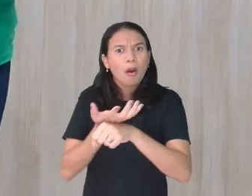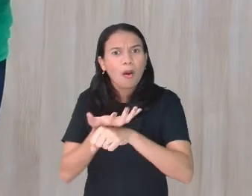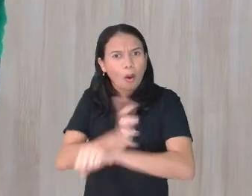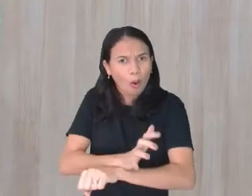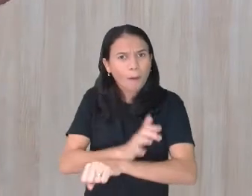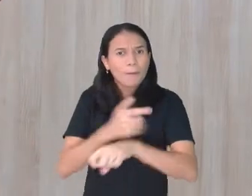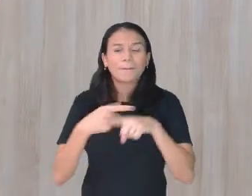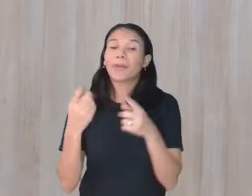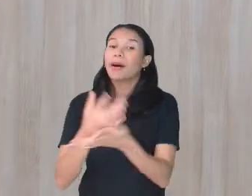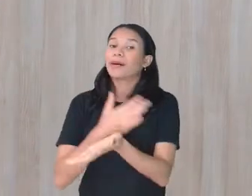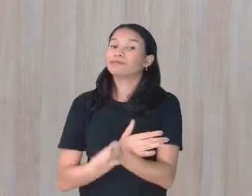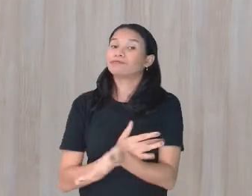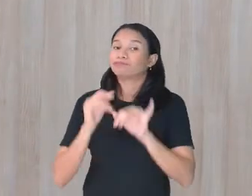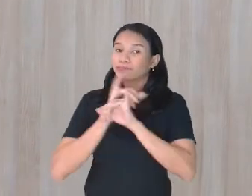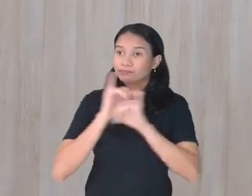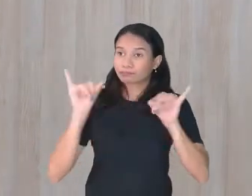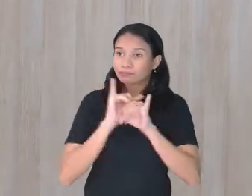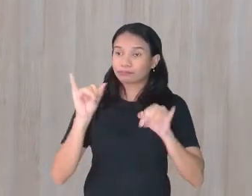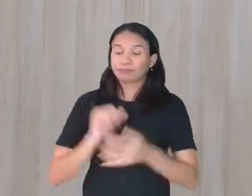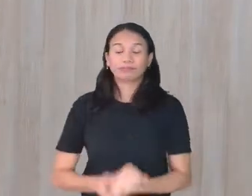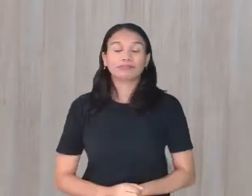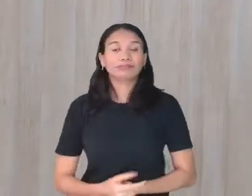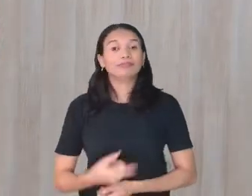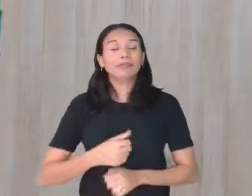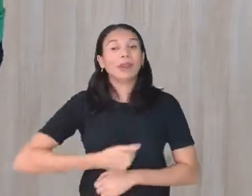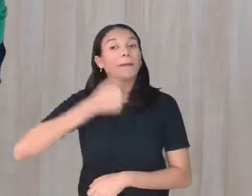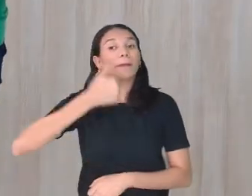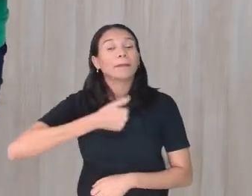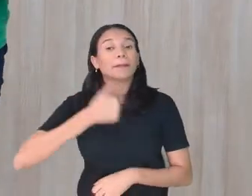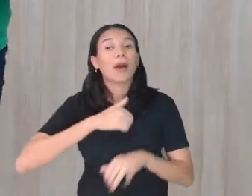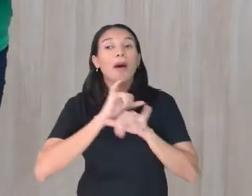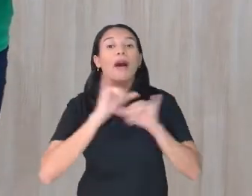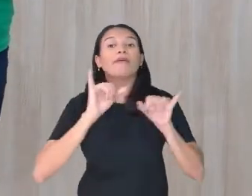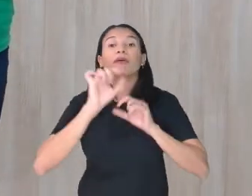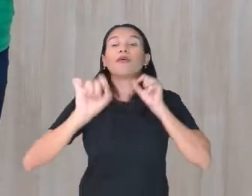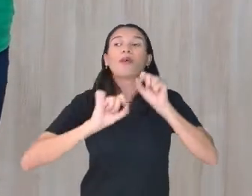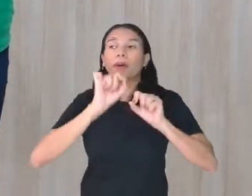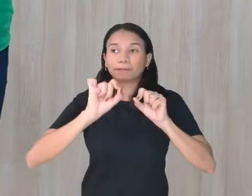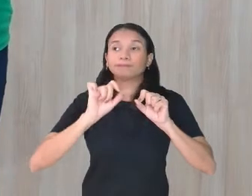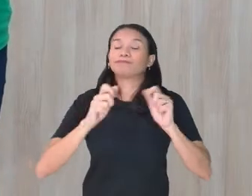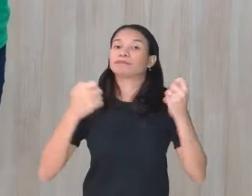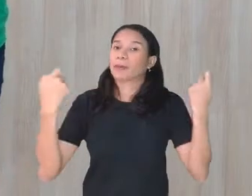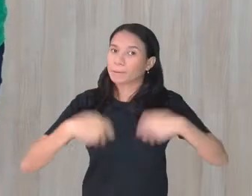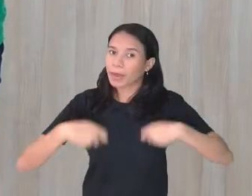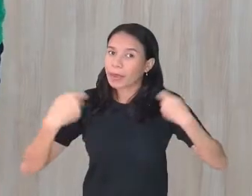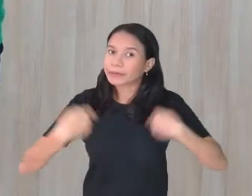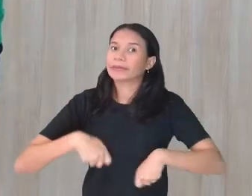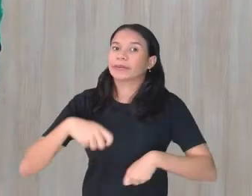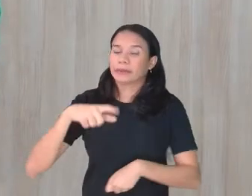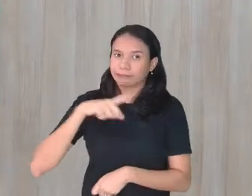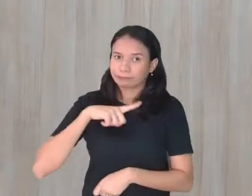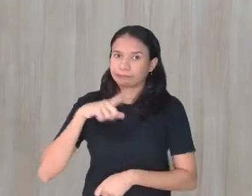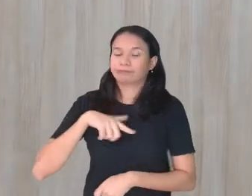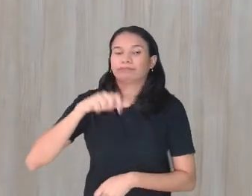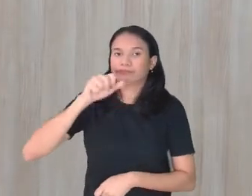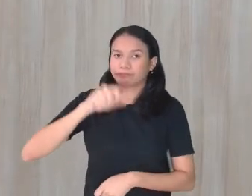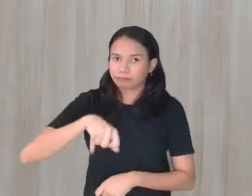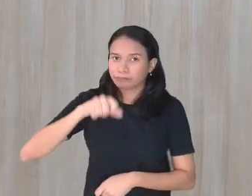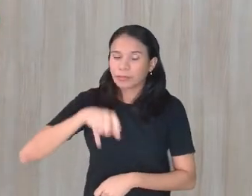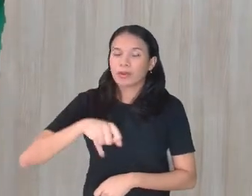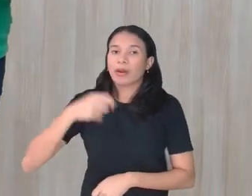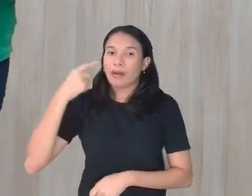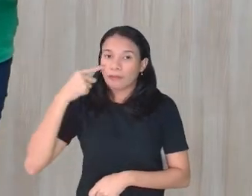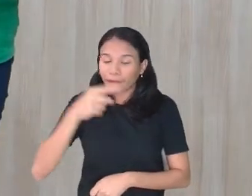antes, vamos dar alguns avisos. O primeiro aviso que eu gostaria de lembrar a vocês é que vocês precisam, pessoal, ir até